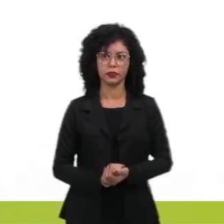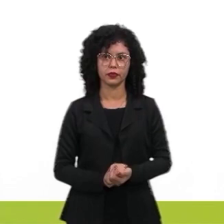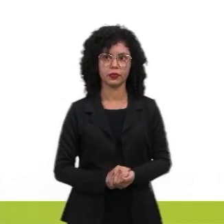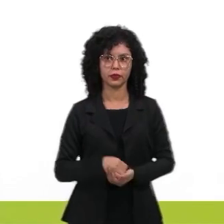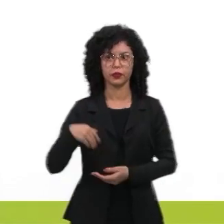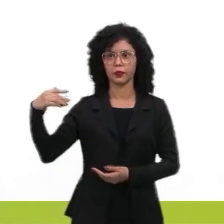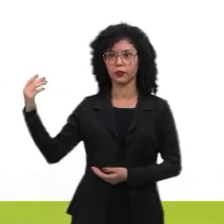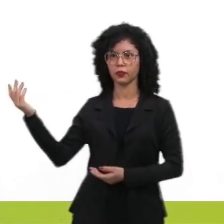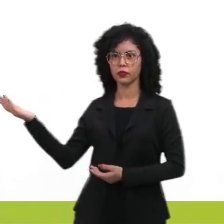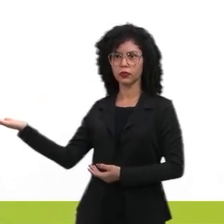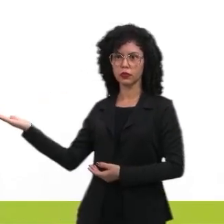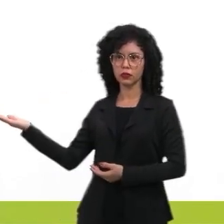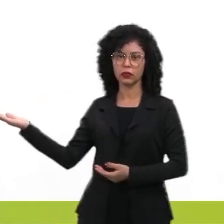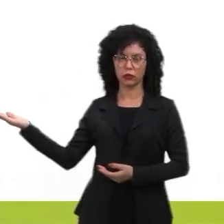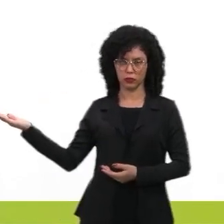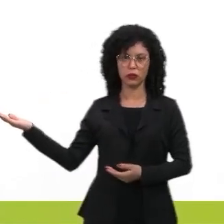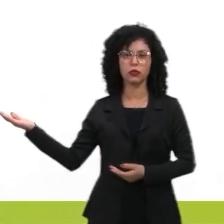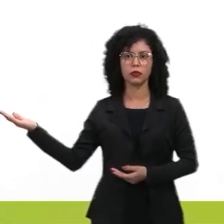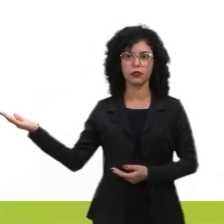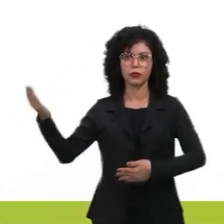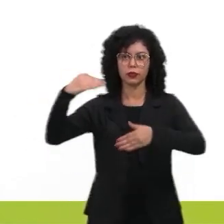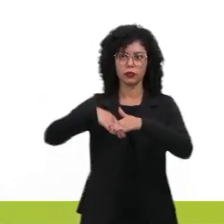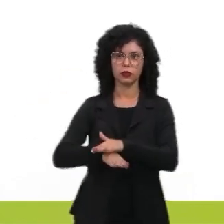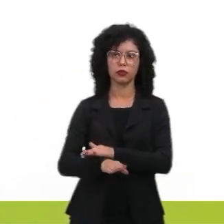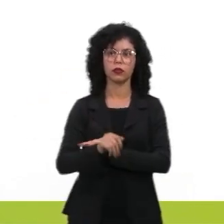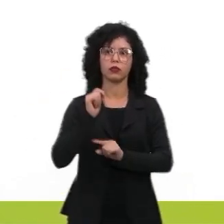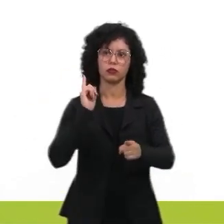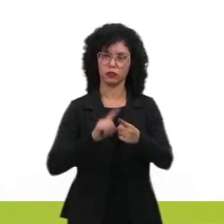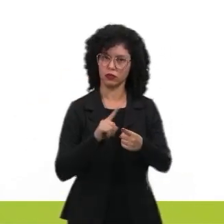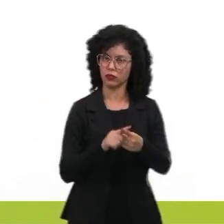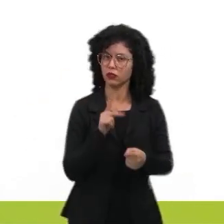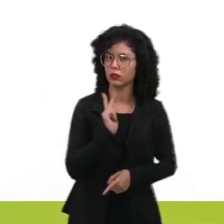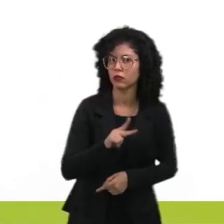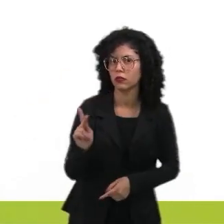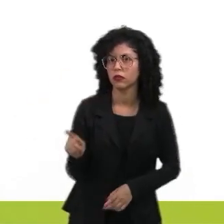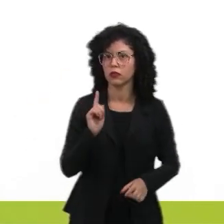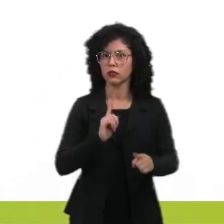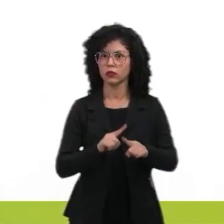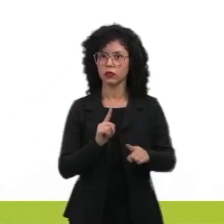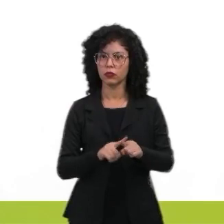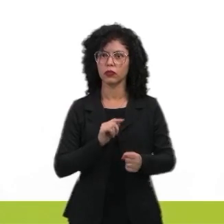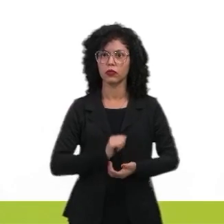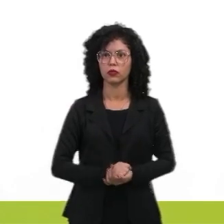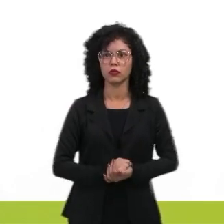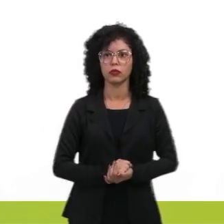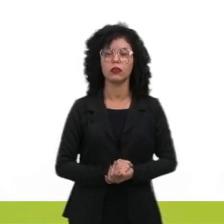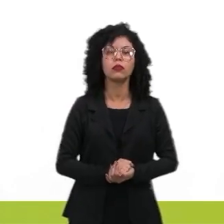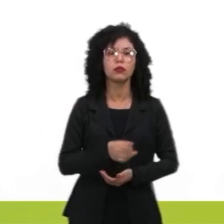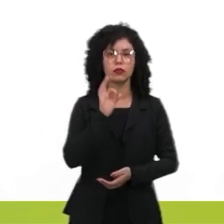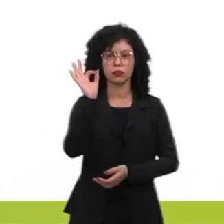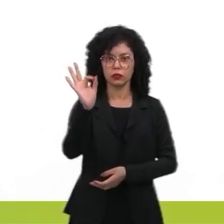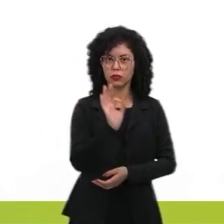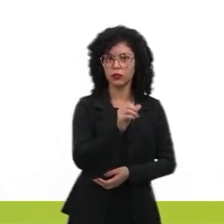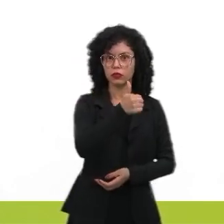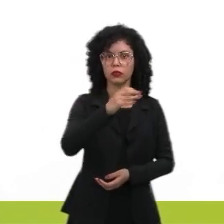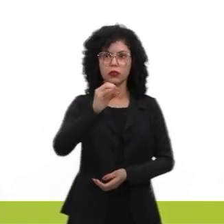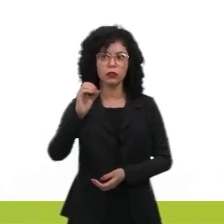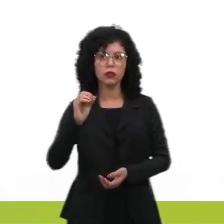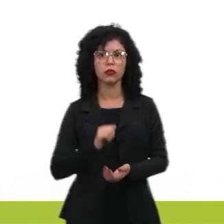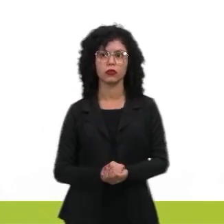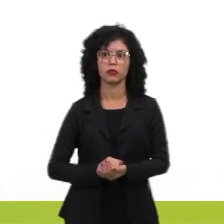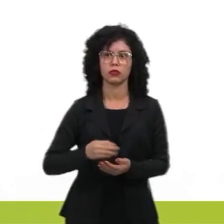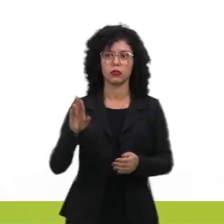essa aqui, a gente vai guardar ela. Por quê, professor? Porque a gente vai matar 100% das nossas questões